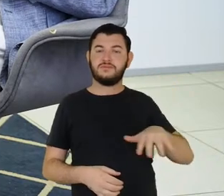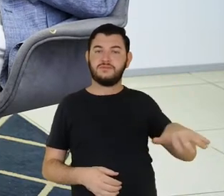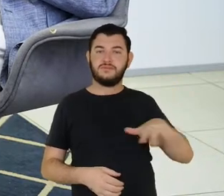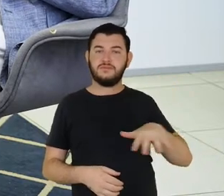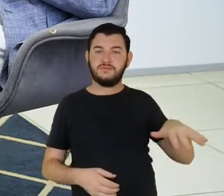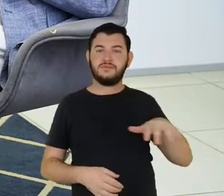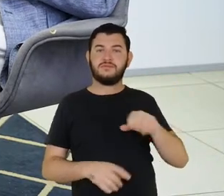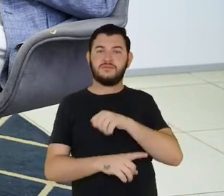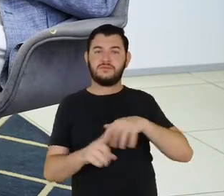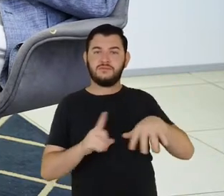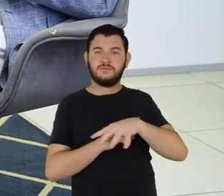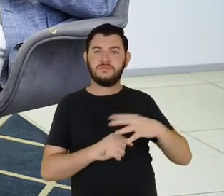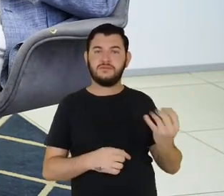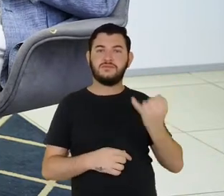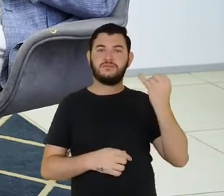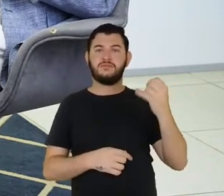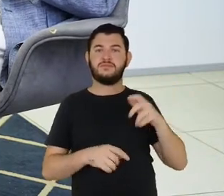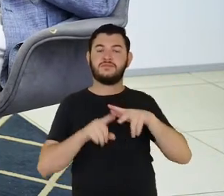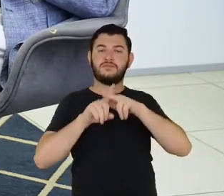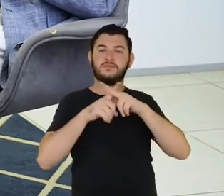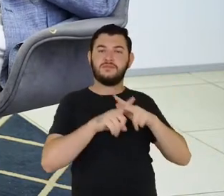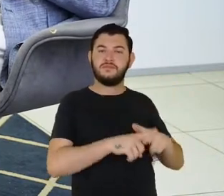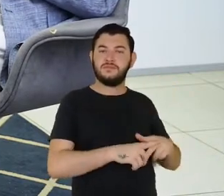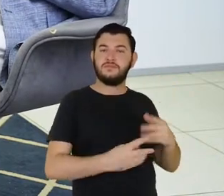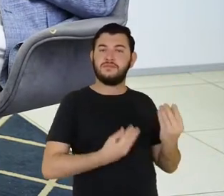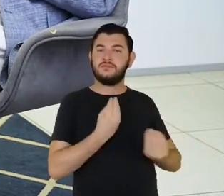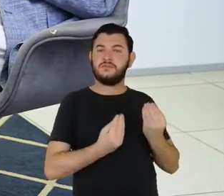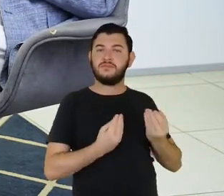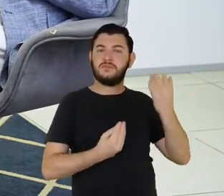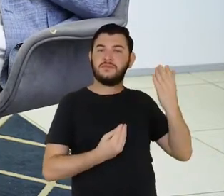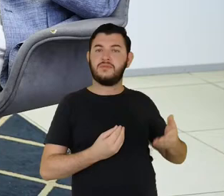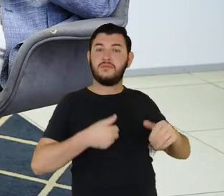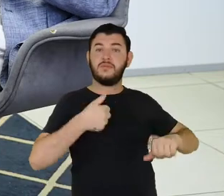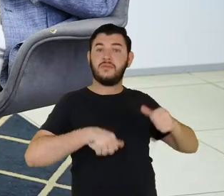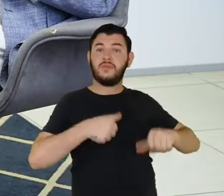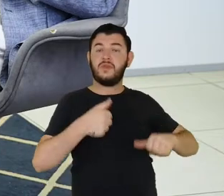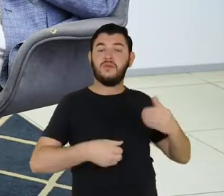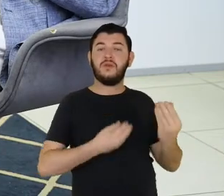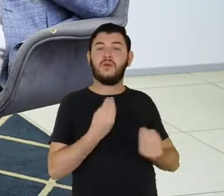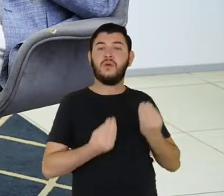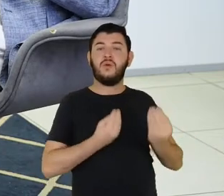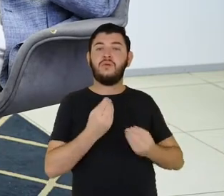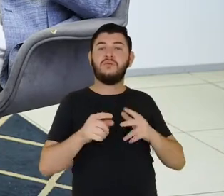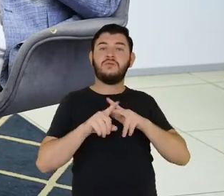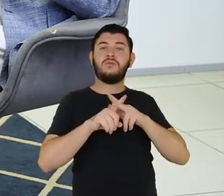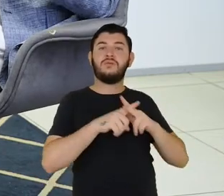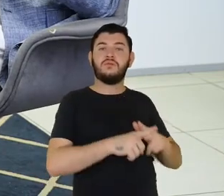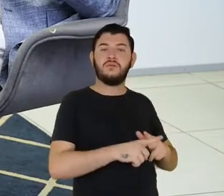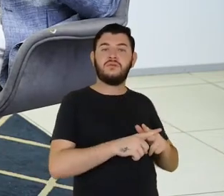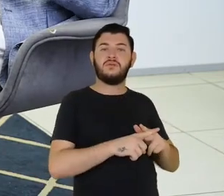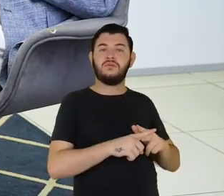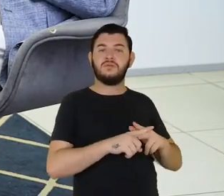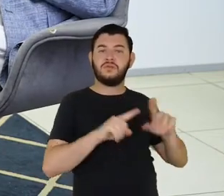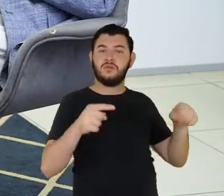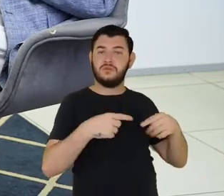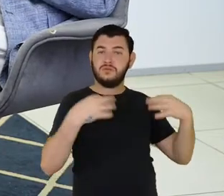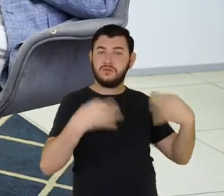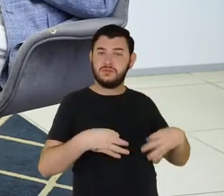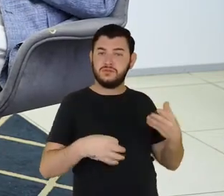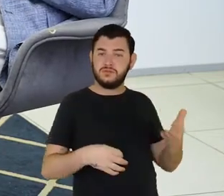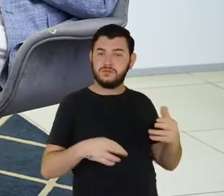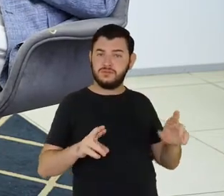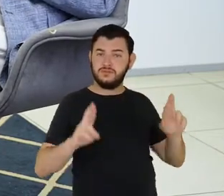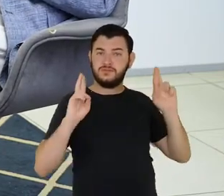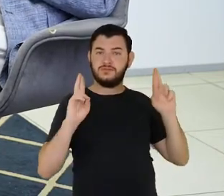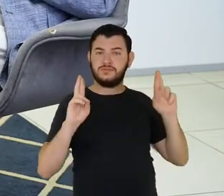avalia realmente esse processo de reconstrução? Está dentro do que você esperava, do que vocês esperam? Falta muito ainda. Eu acho que